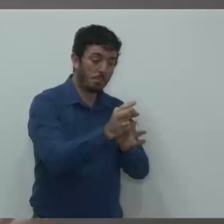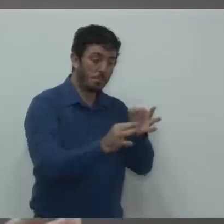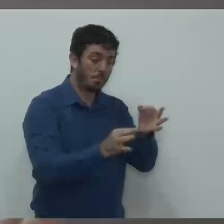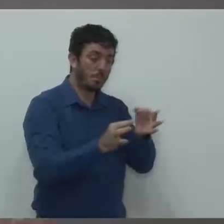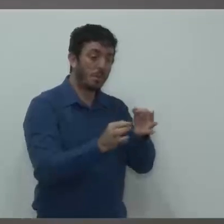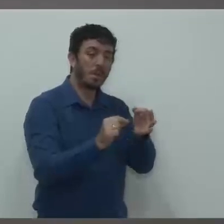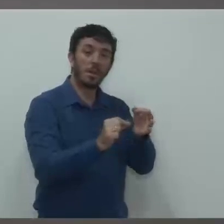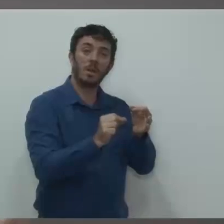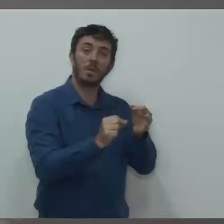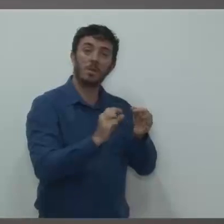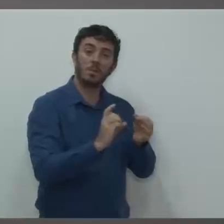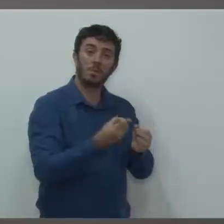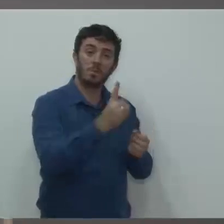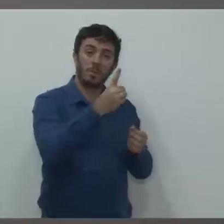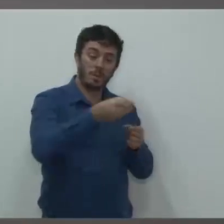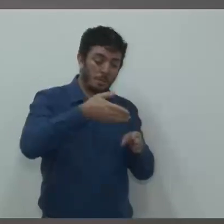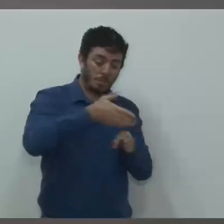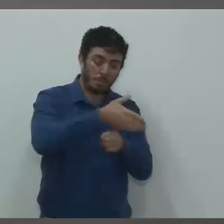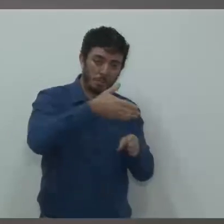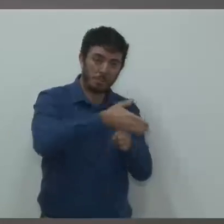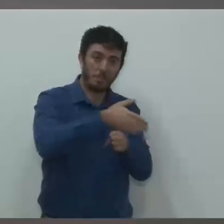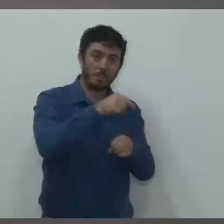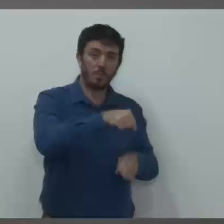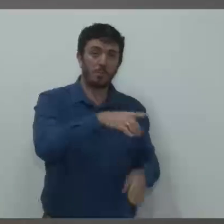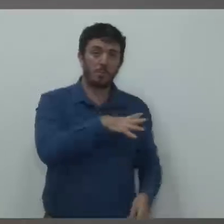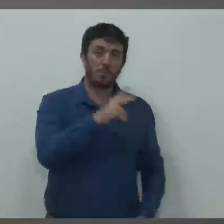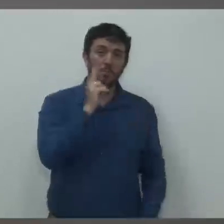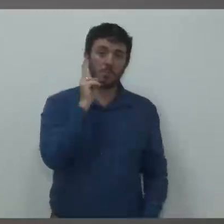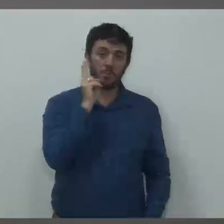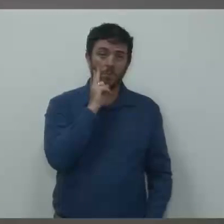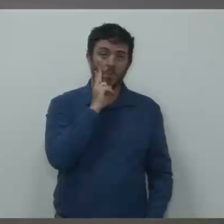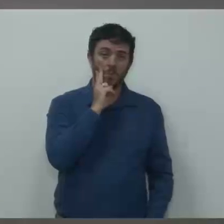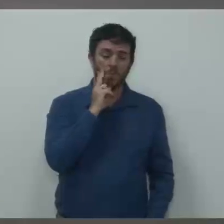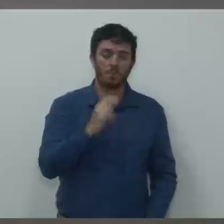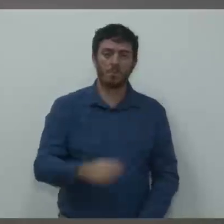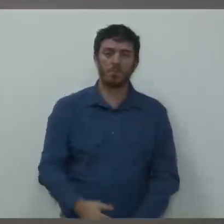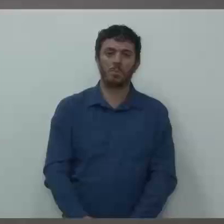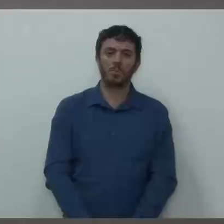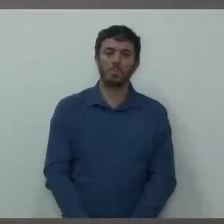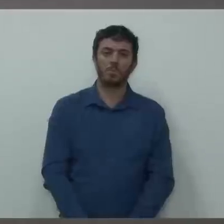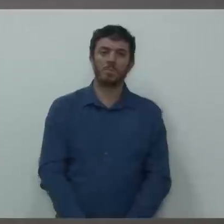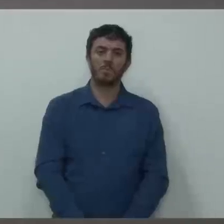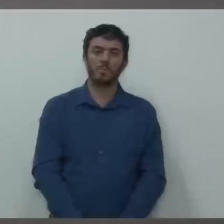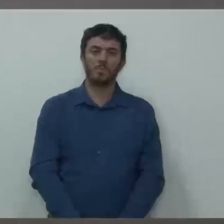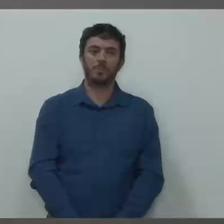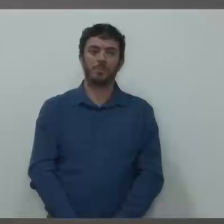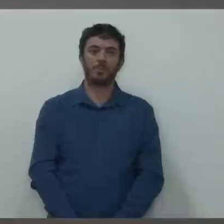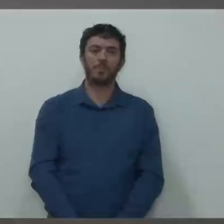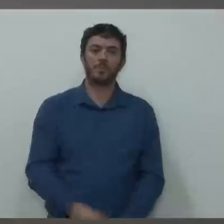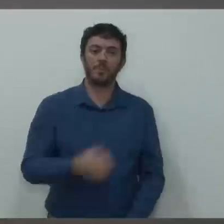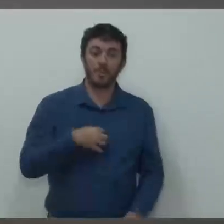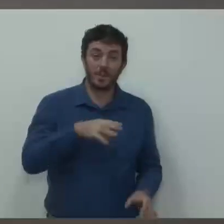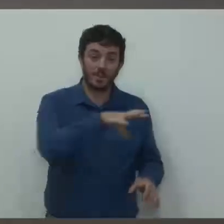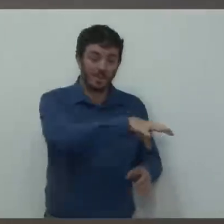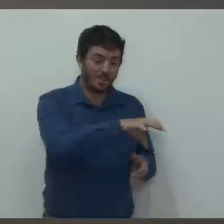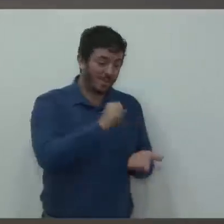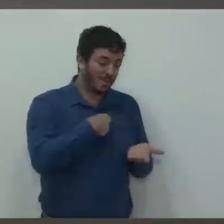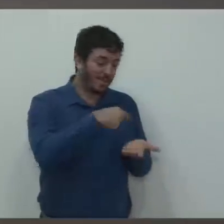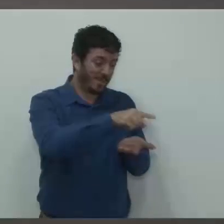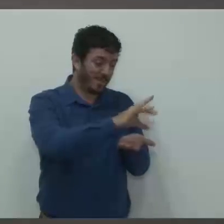Vinhedo, vigente, eu estou fazendo esse trabalho. Então, deixa eu pegar a minha cola aqui. Então, qual que é a